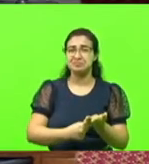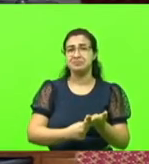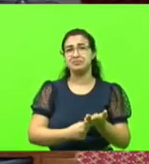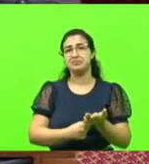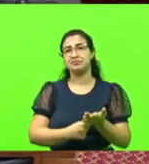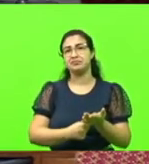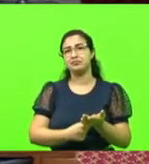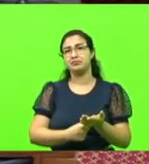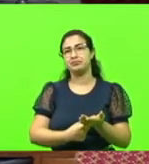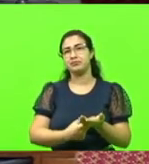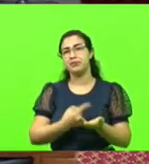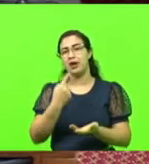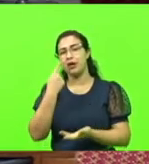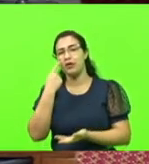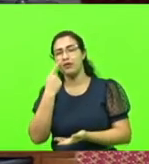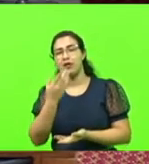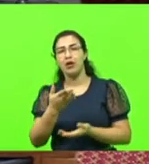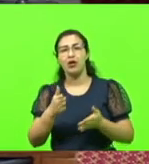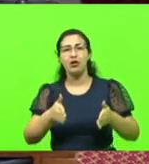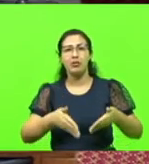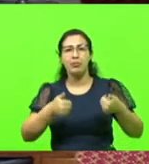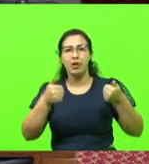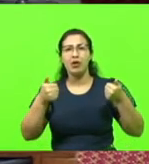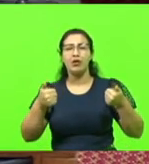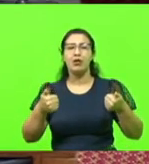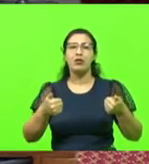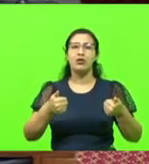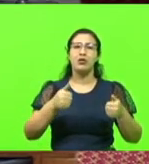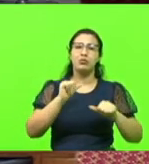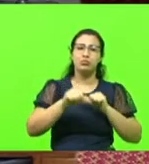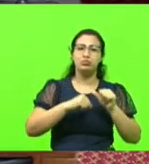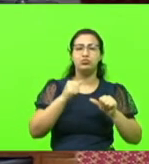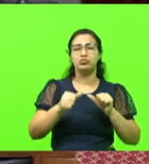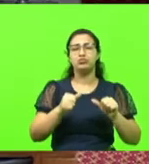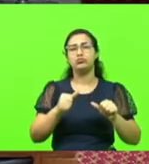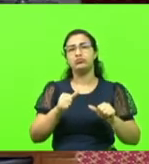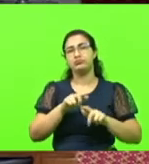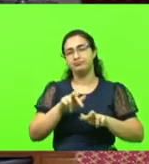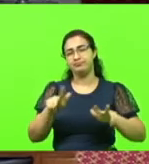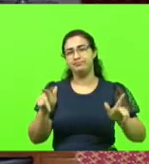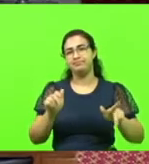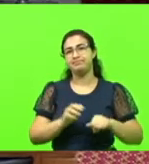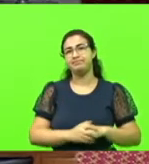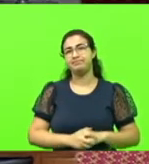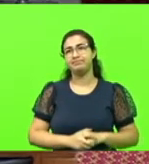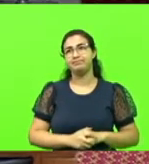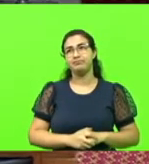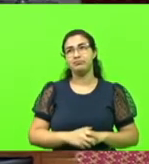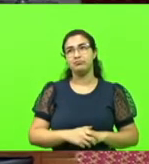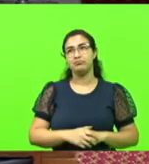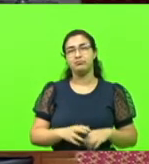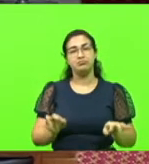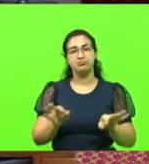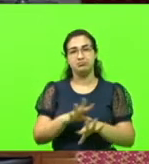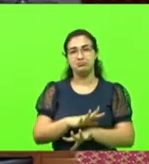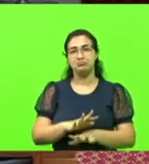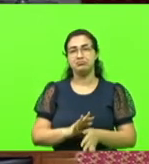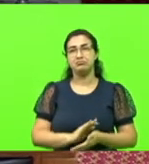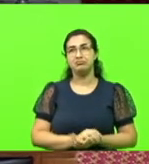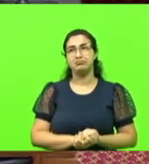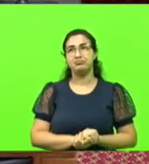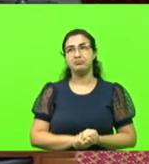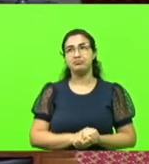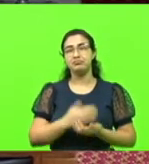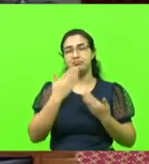expansão e melhorias contínuas. Era o que tinha a dizer no dia de hoje, senhor presidente. Meu